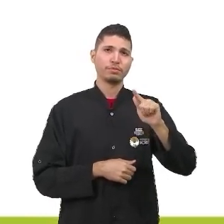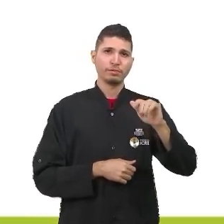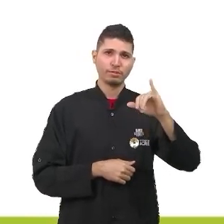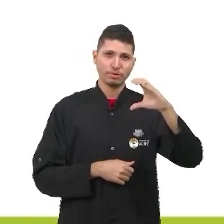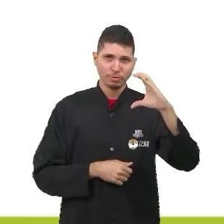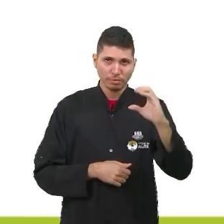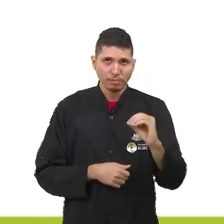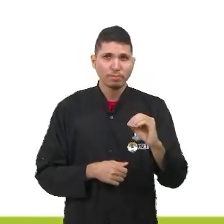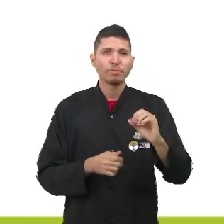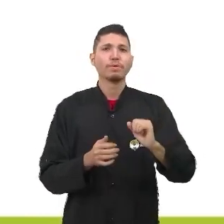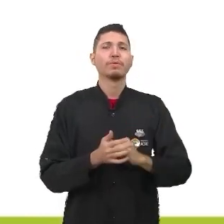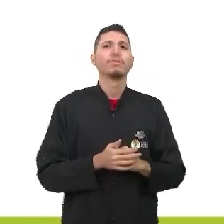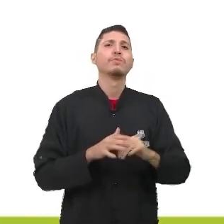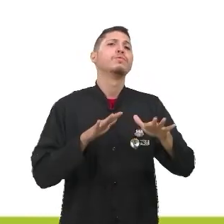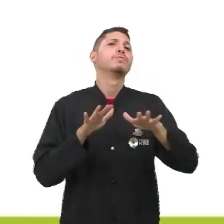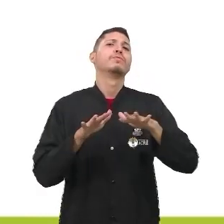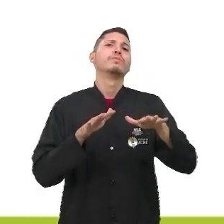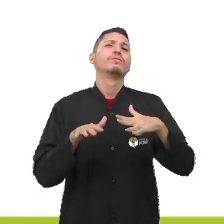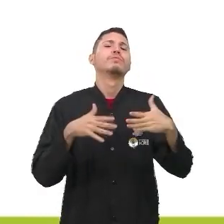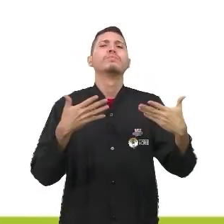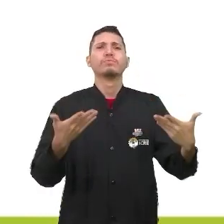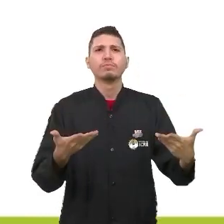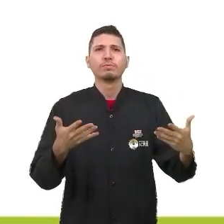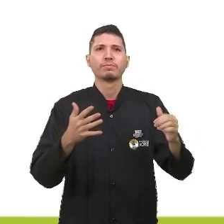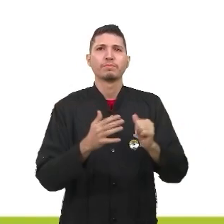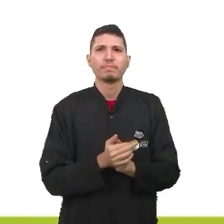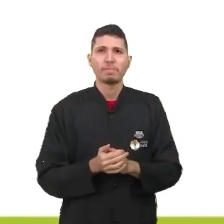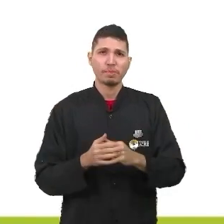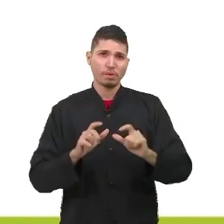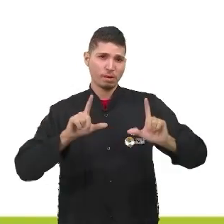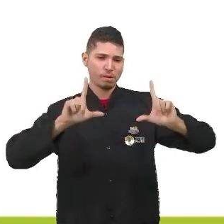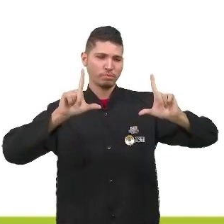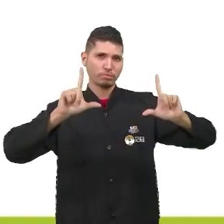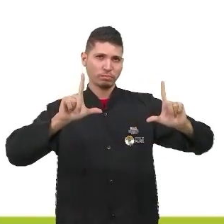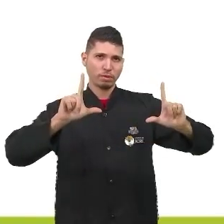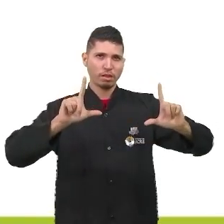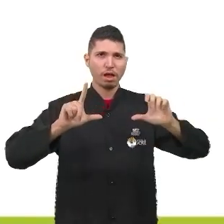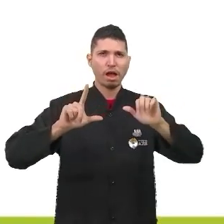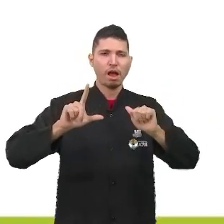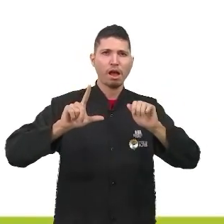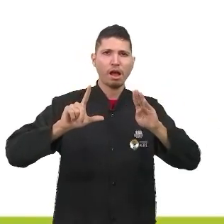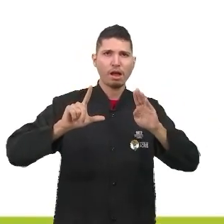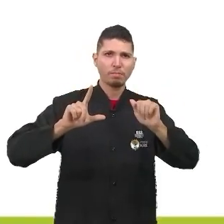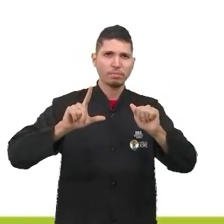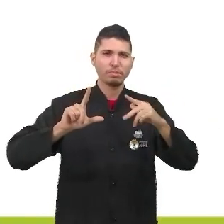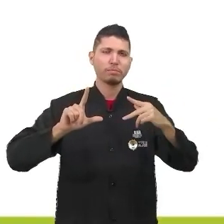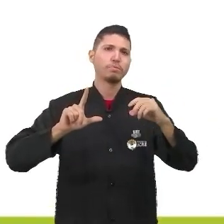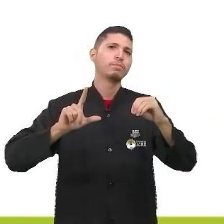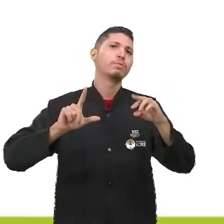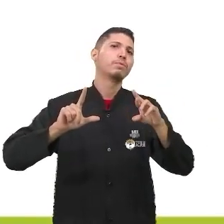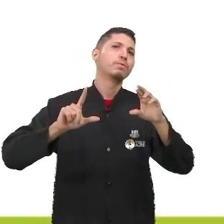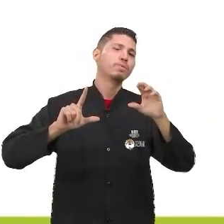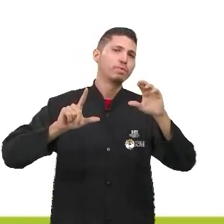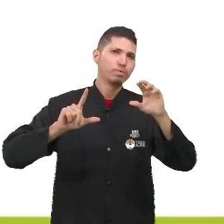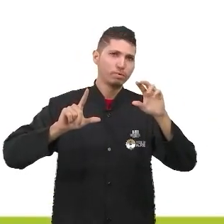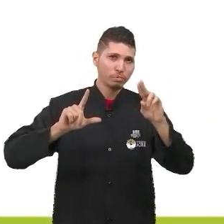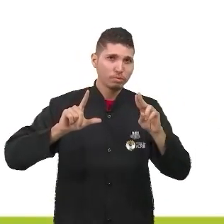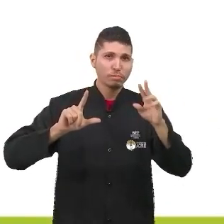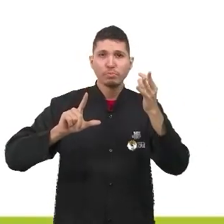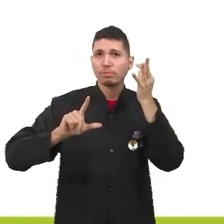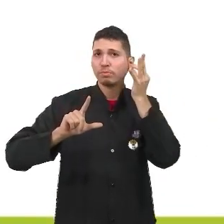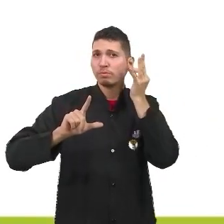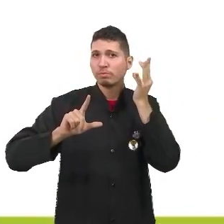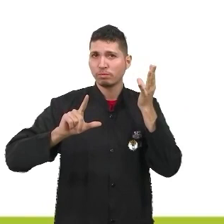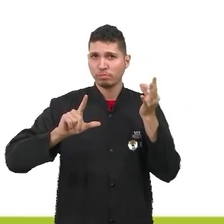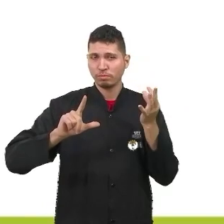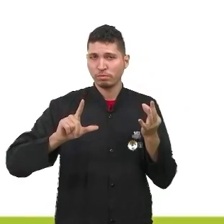é justamente o quadro Abaporu, né, lá de 1928, de Tarsila do Amaral, que, por sinal,